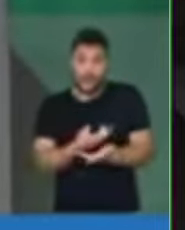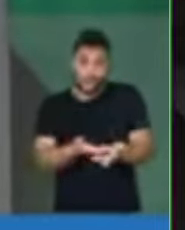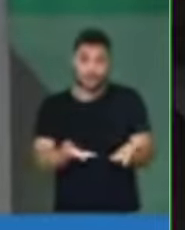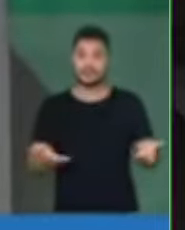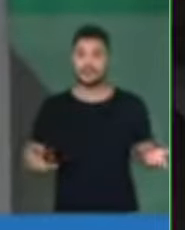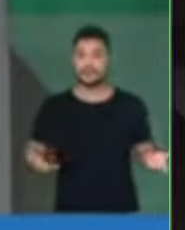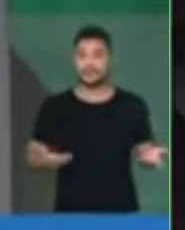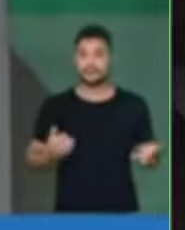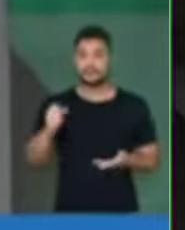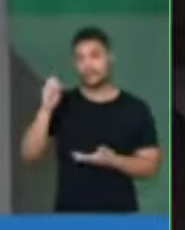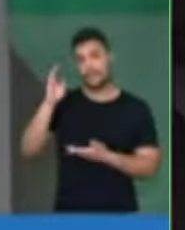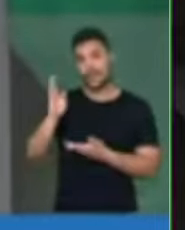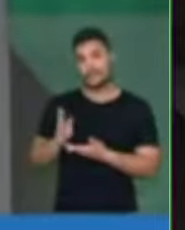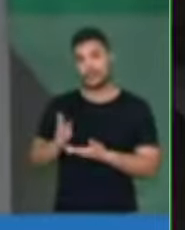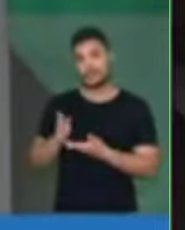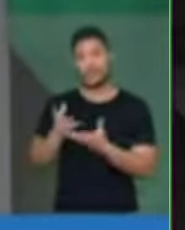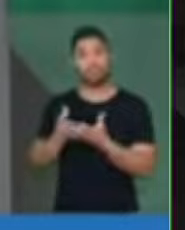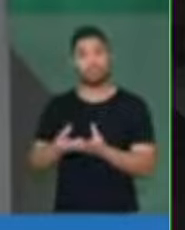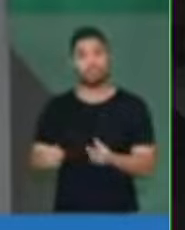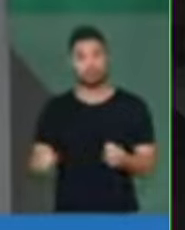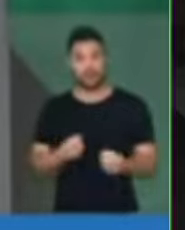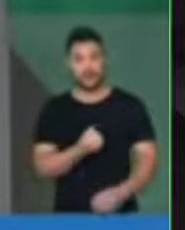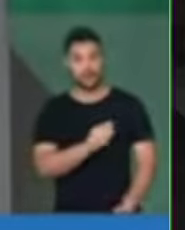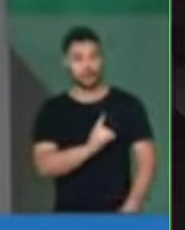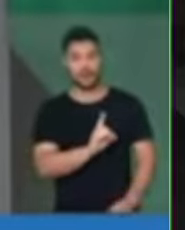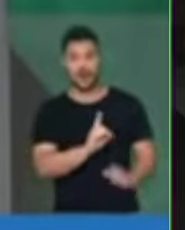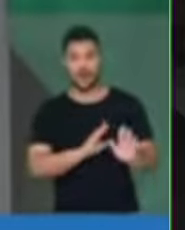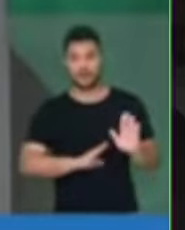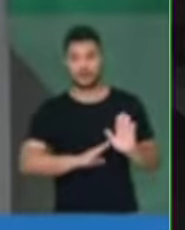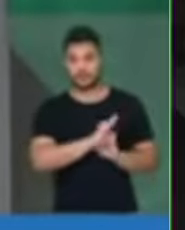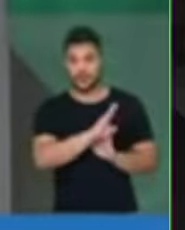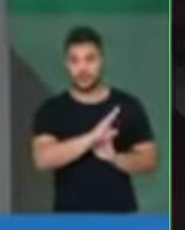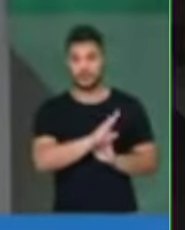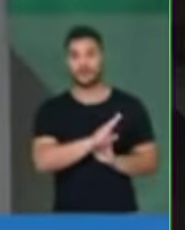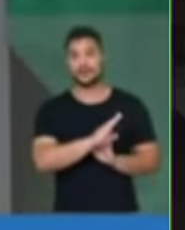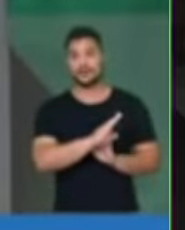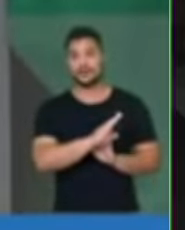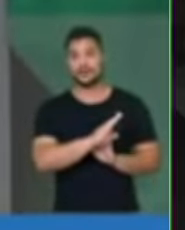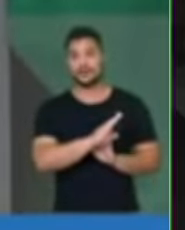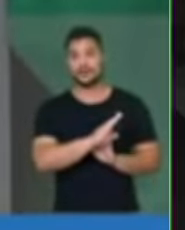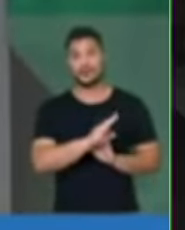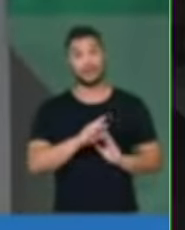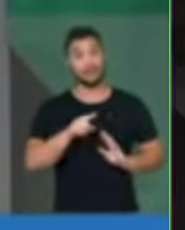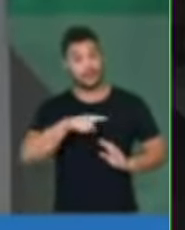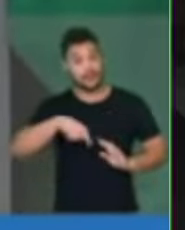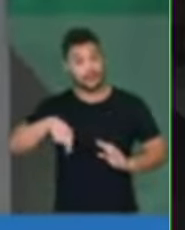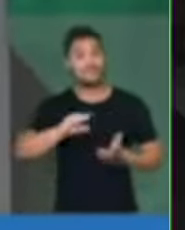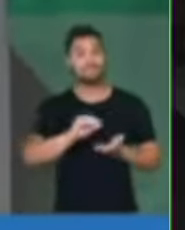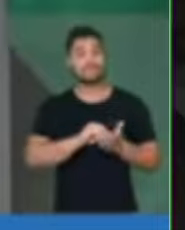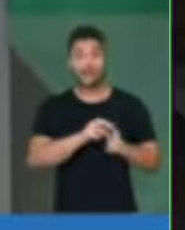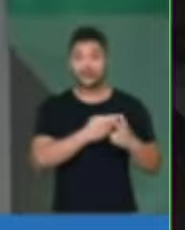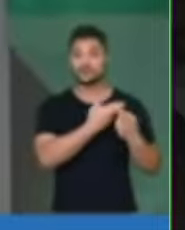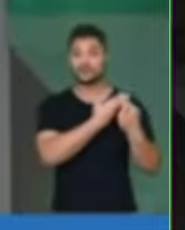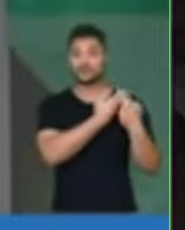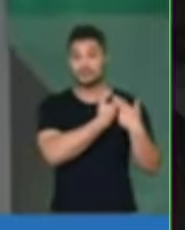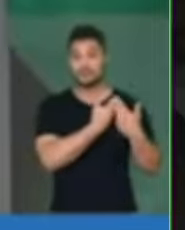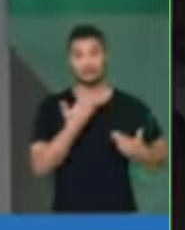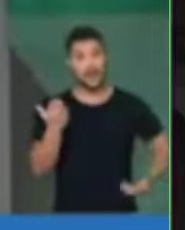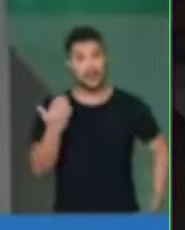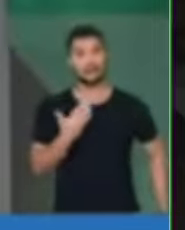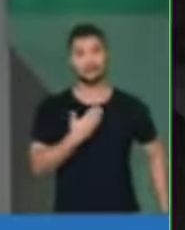O Brasil derrete e o dólar sobe, com todas as irresponsabilidades desse